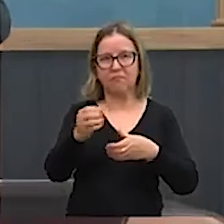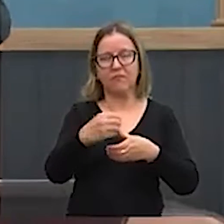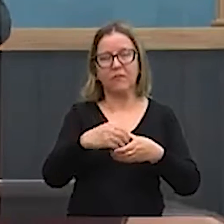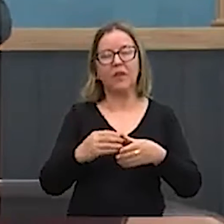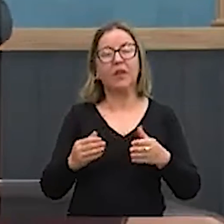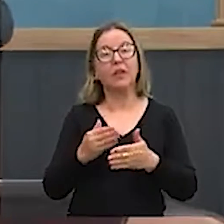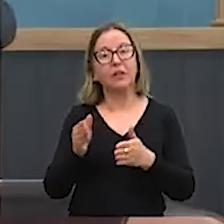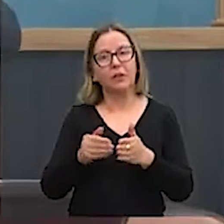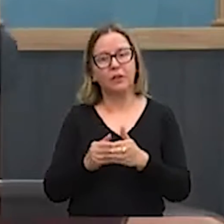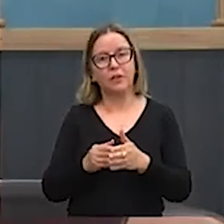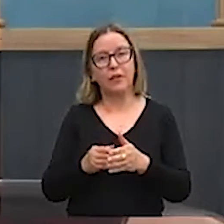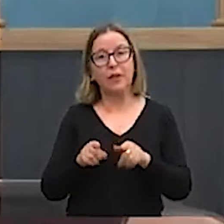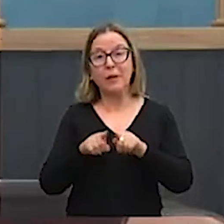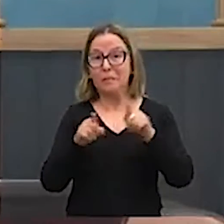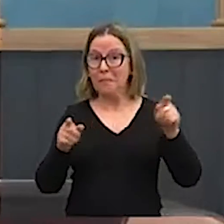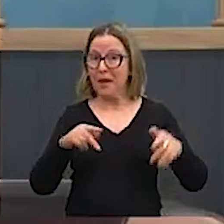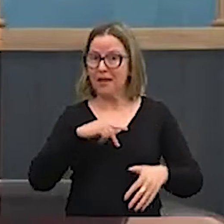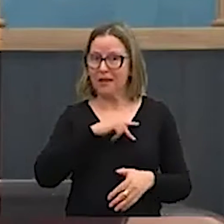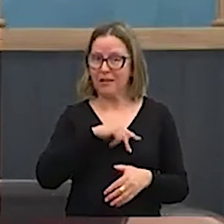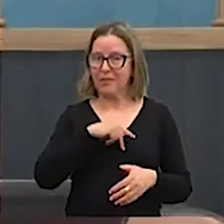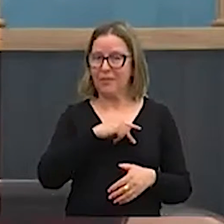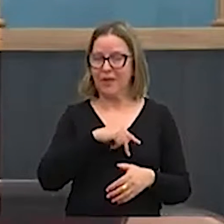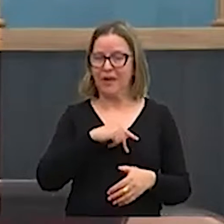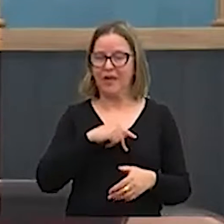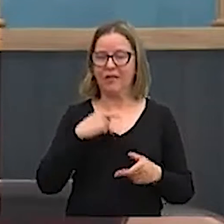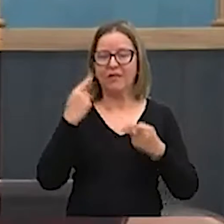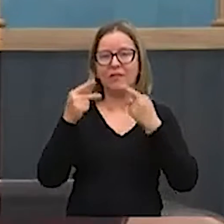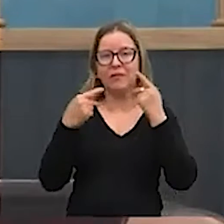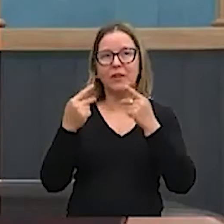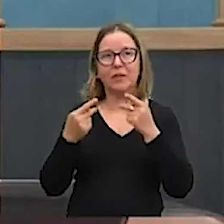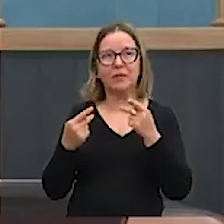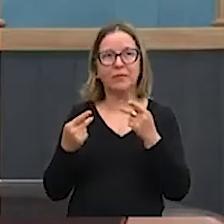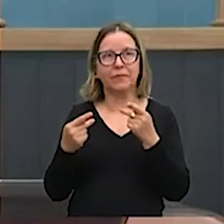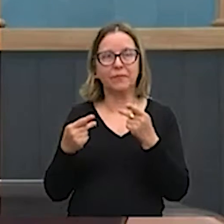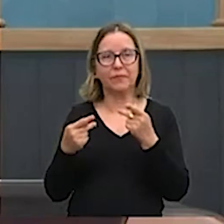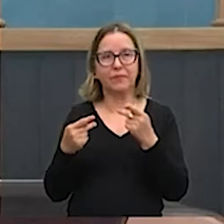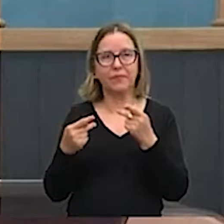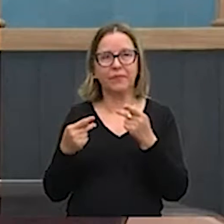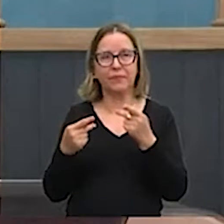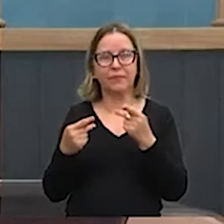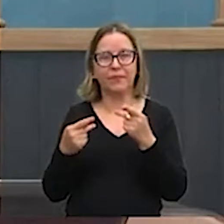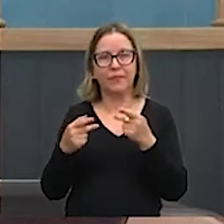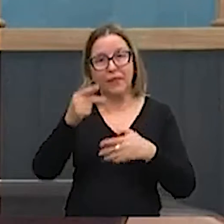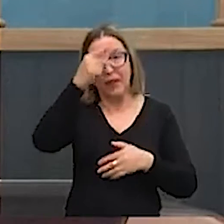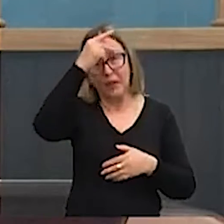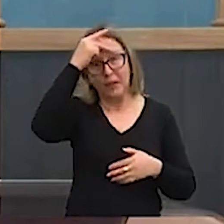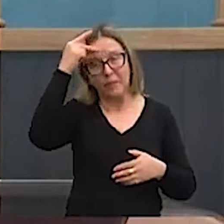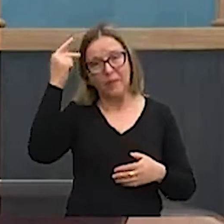o apóstolo Paulo, ele diz assim: quem morreu,